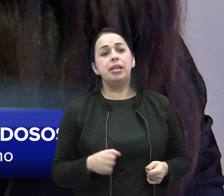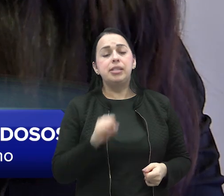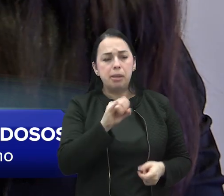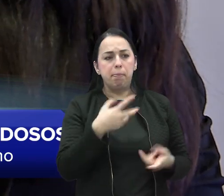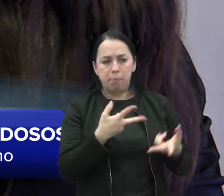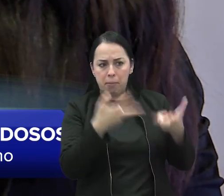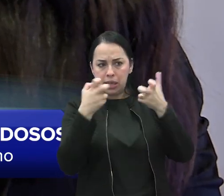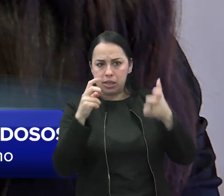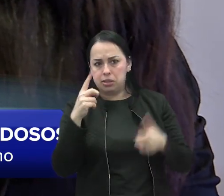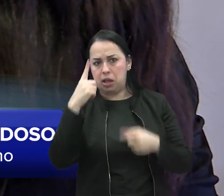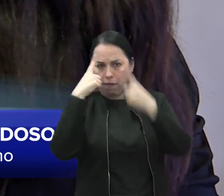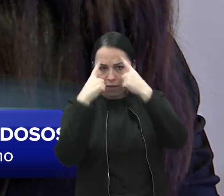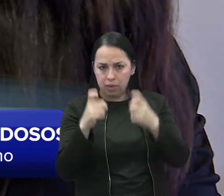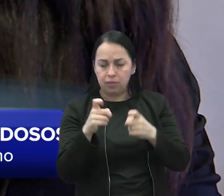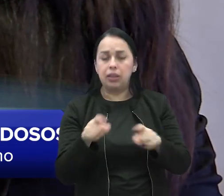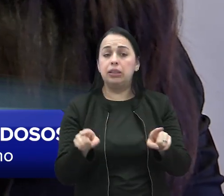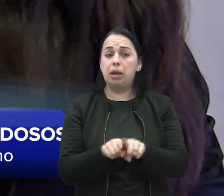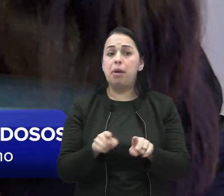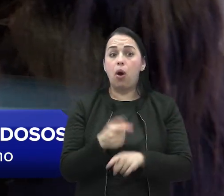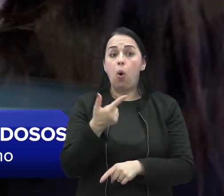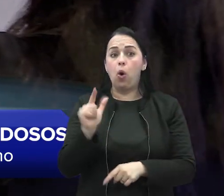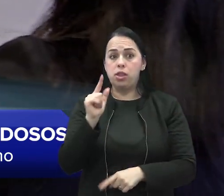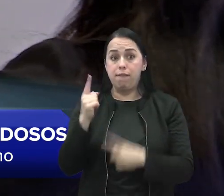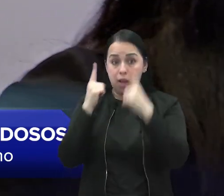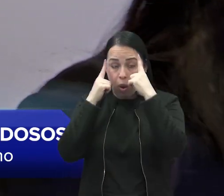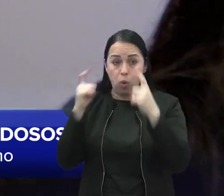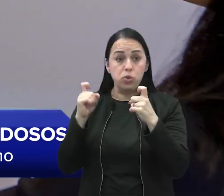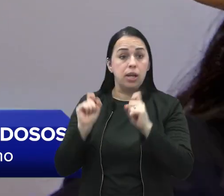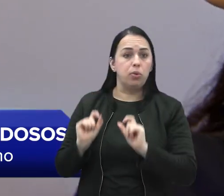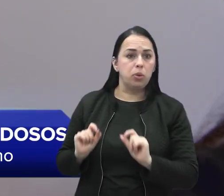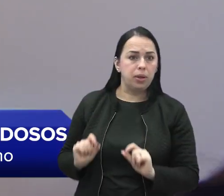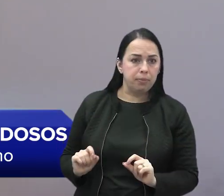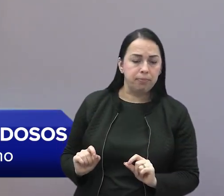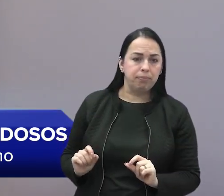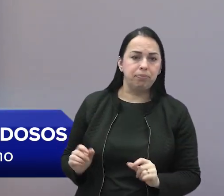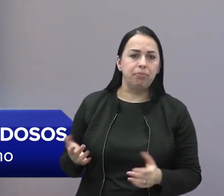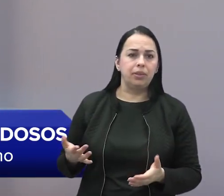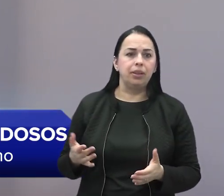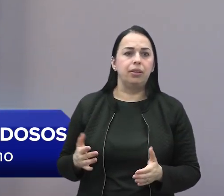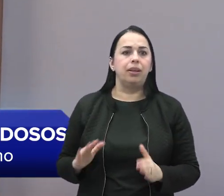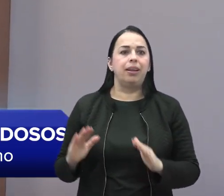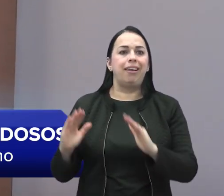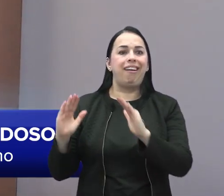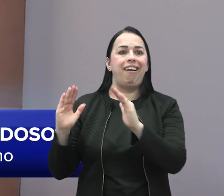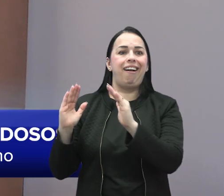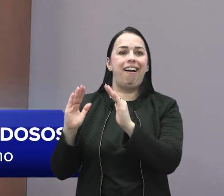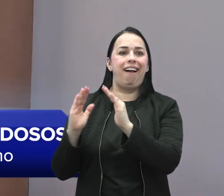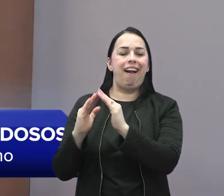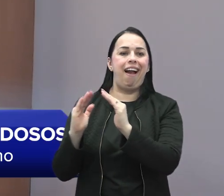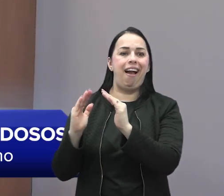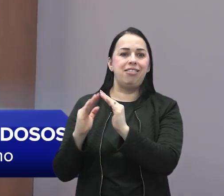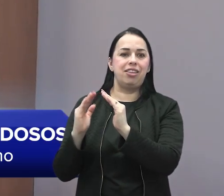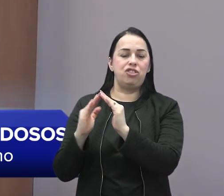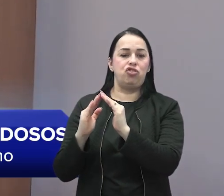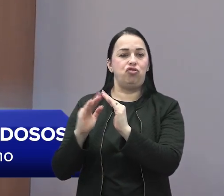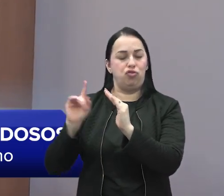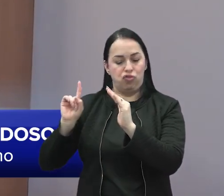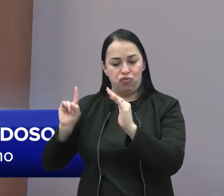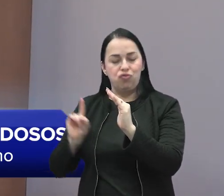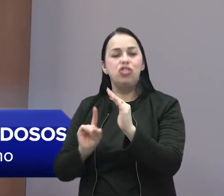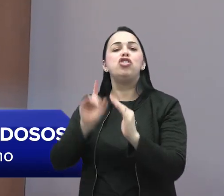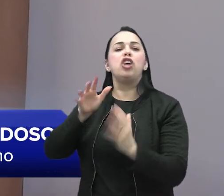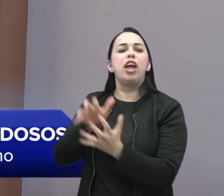denunciar. E outra violência que também tem acontecido é o número crescente de asilos clandestinos, onde as